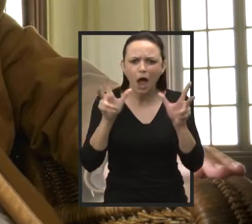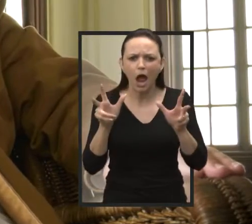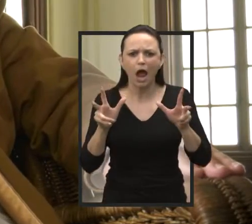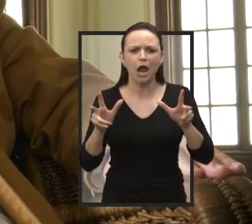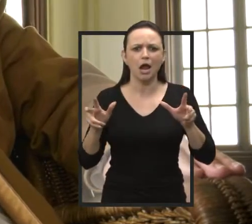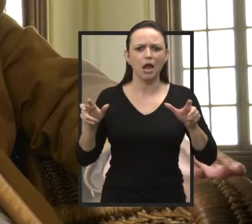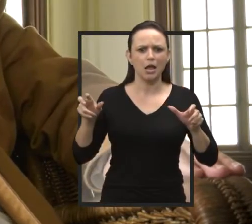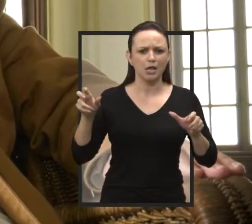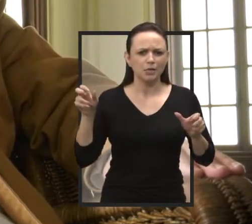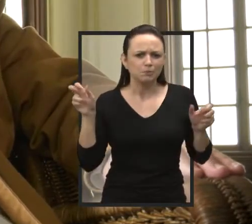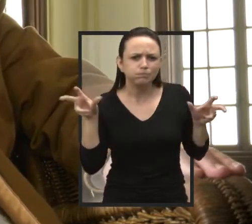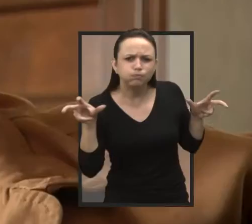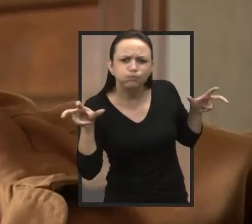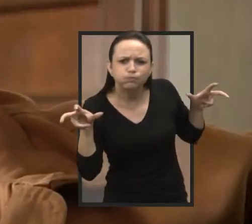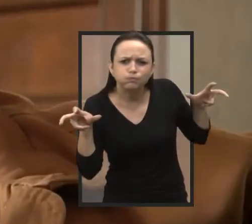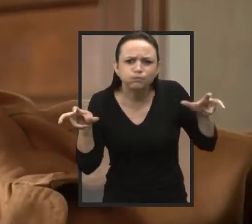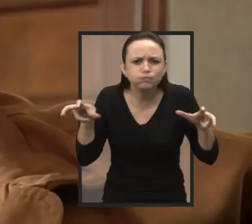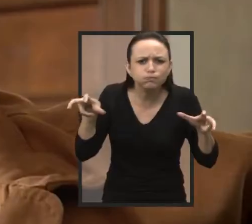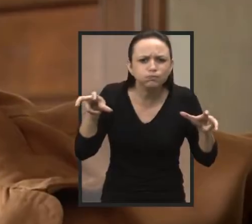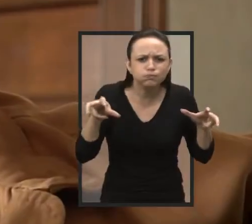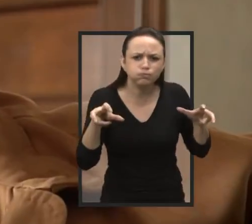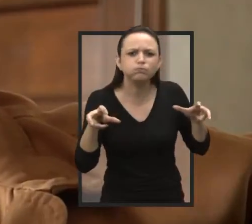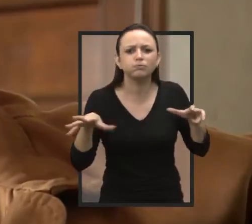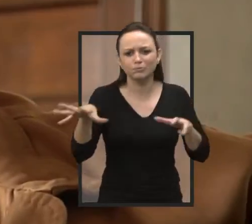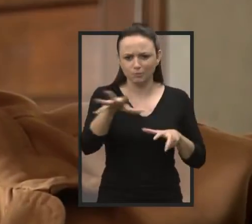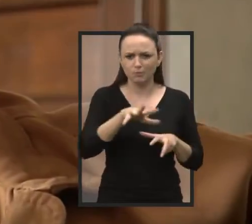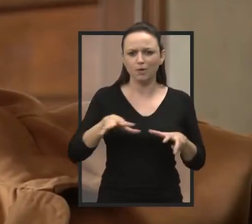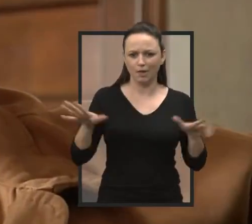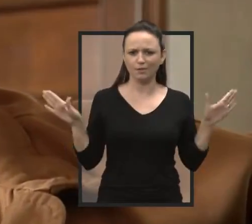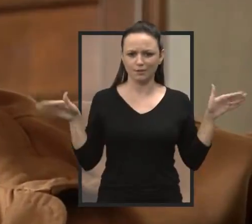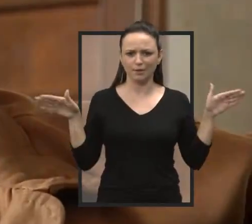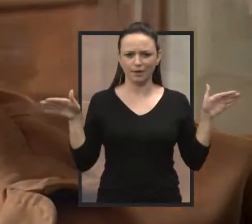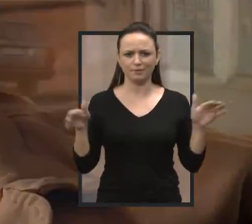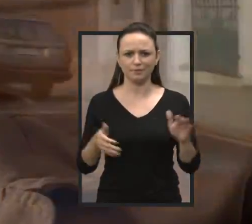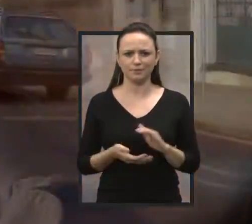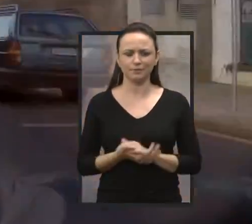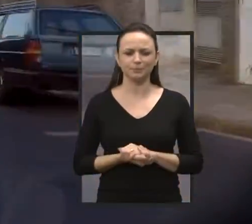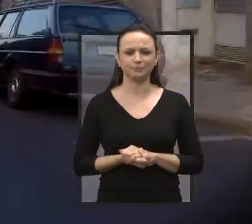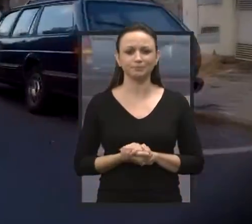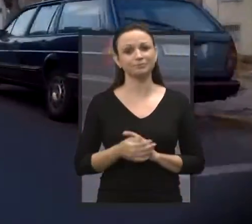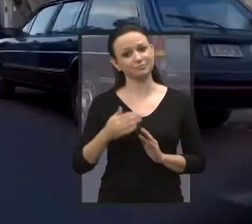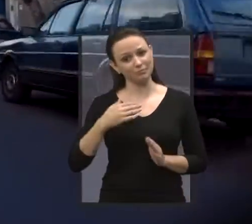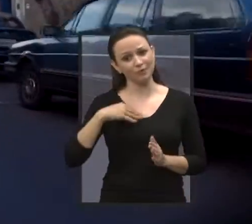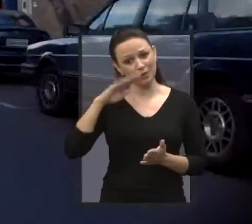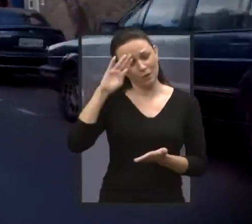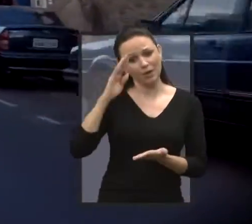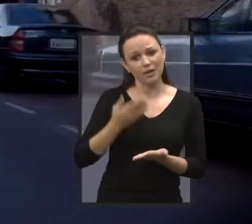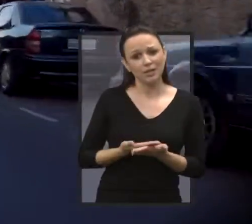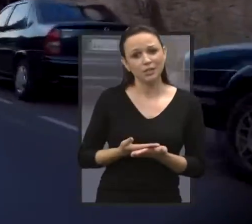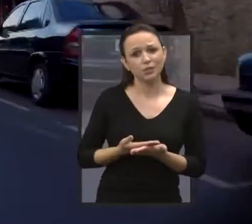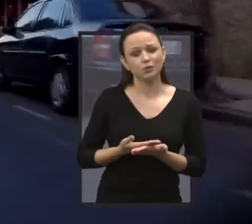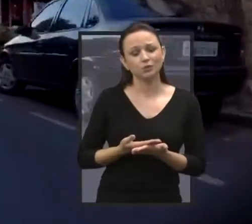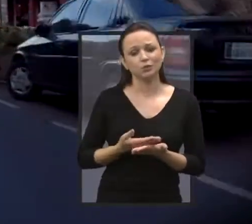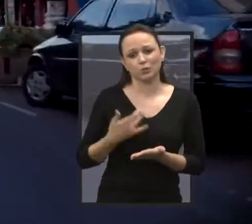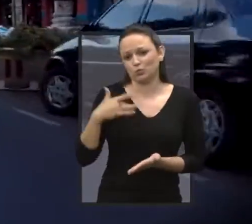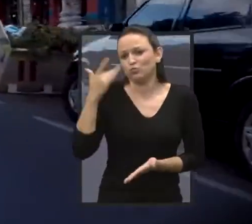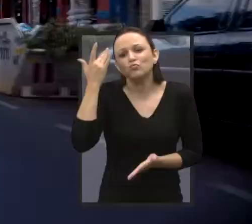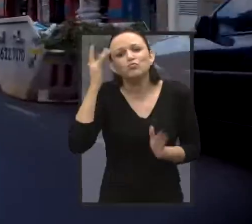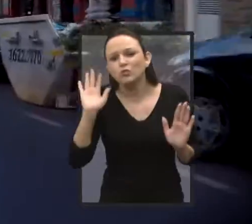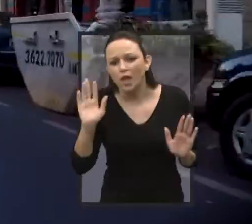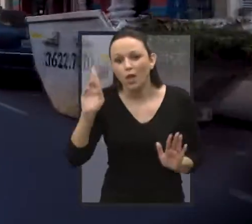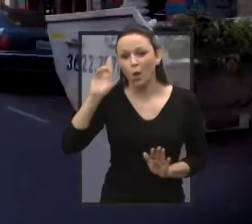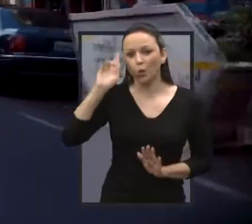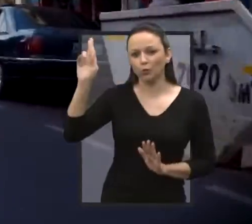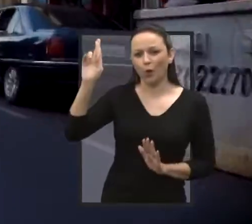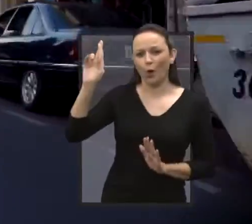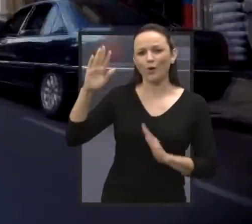das mais eficazes no reino animal, das aves, né? Eu creio que tenha, não